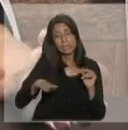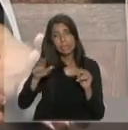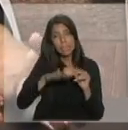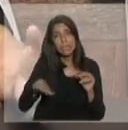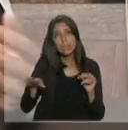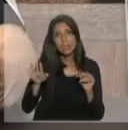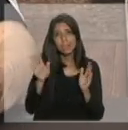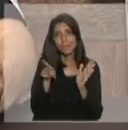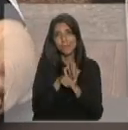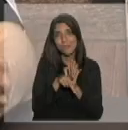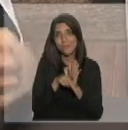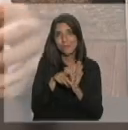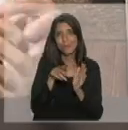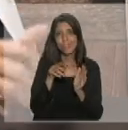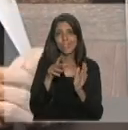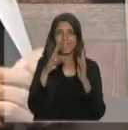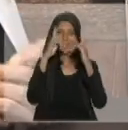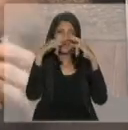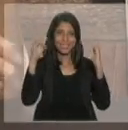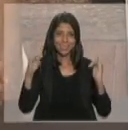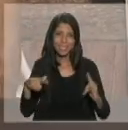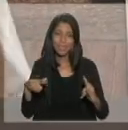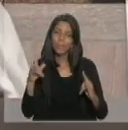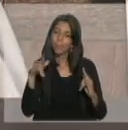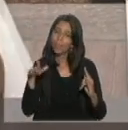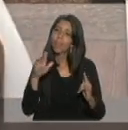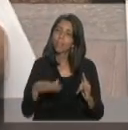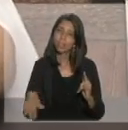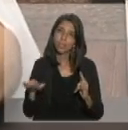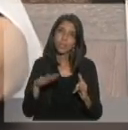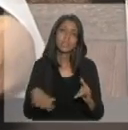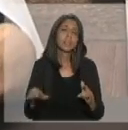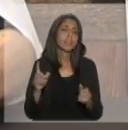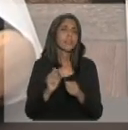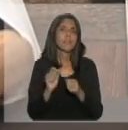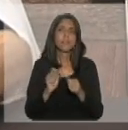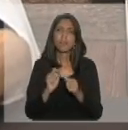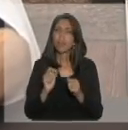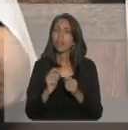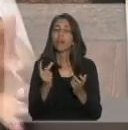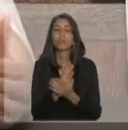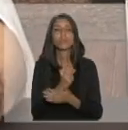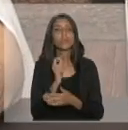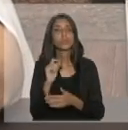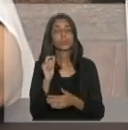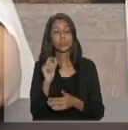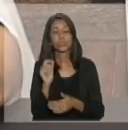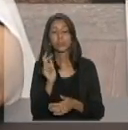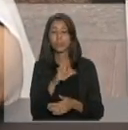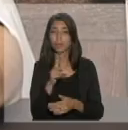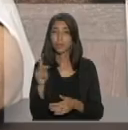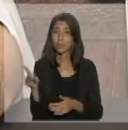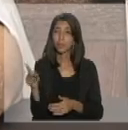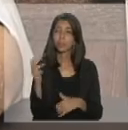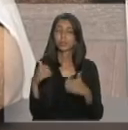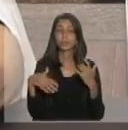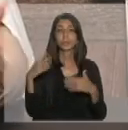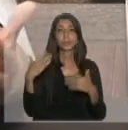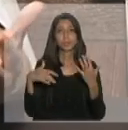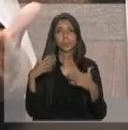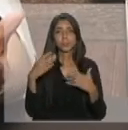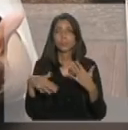infantil, como a do circo, eram para as crianças menores. E fazia acontecer o seguinte, os professores vinham, a gente